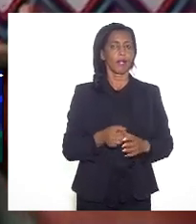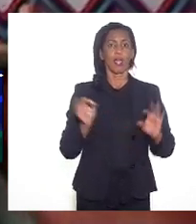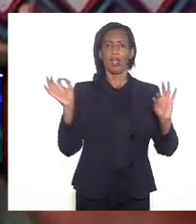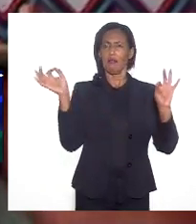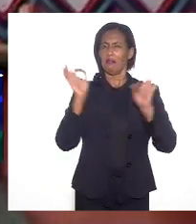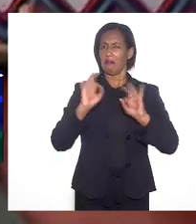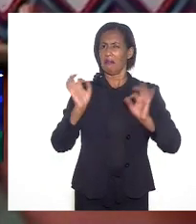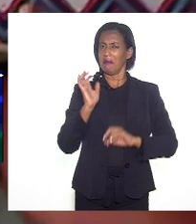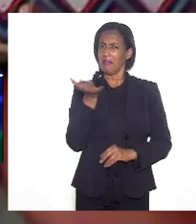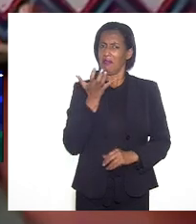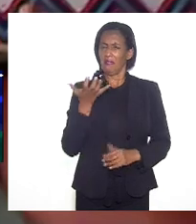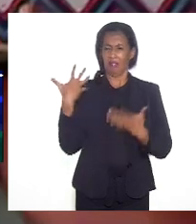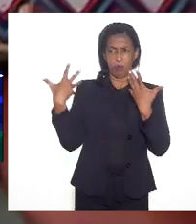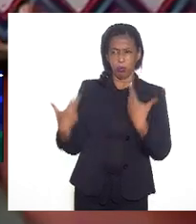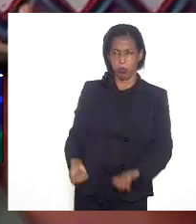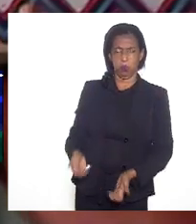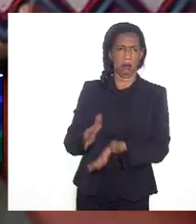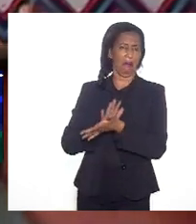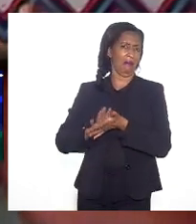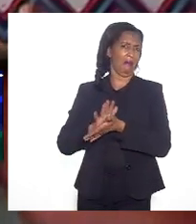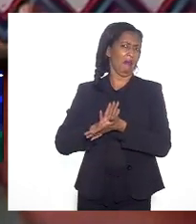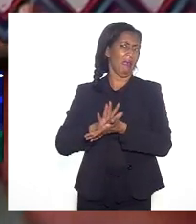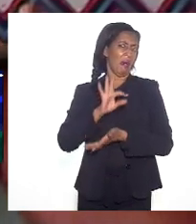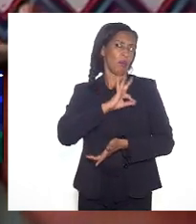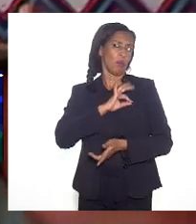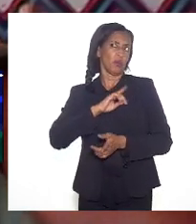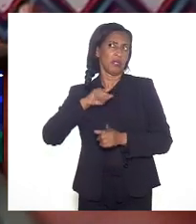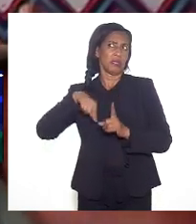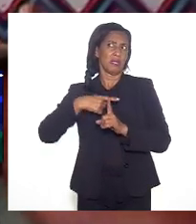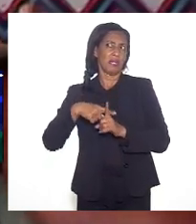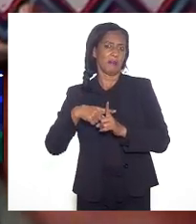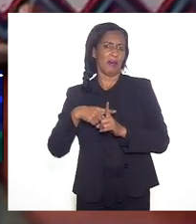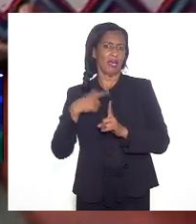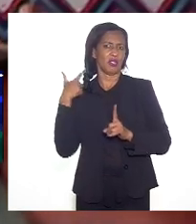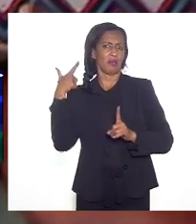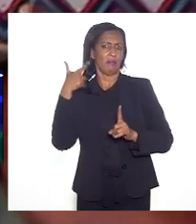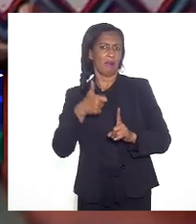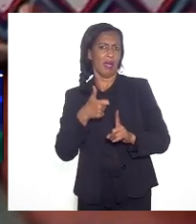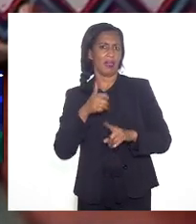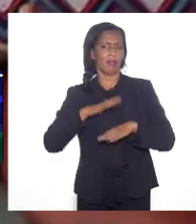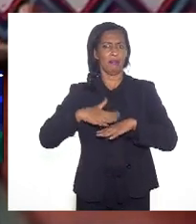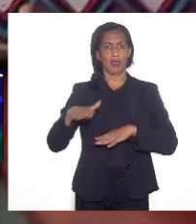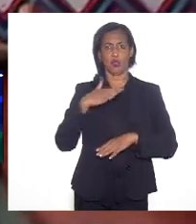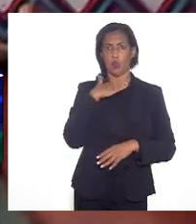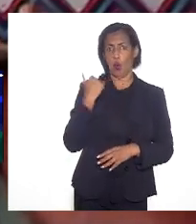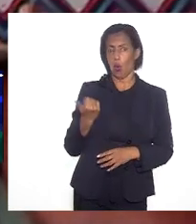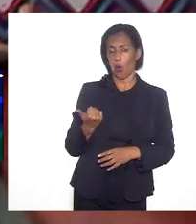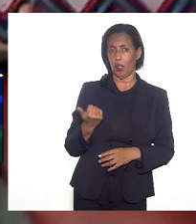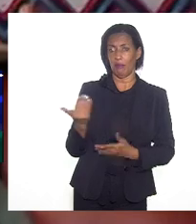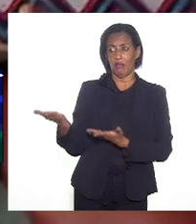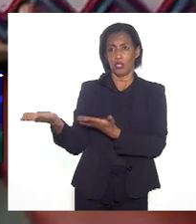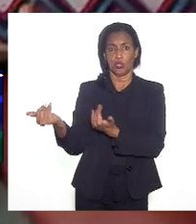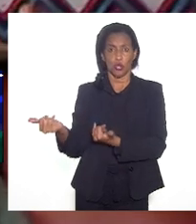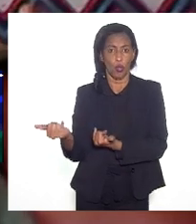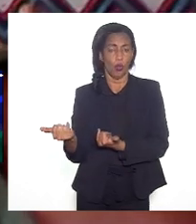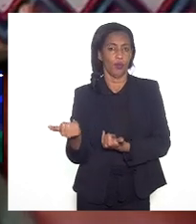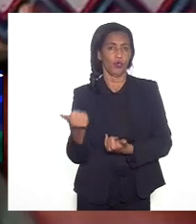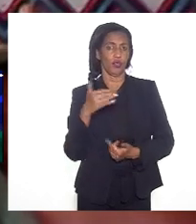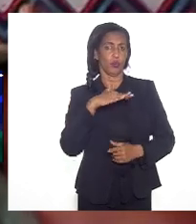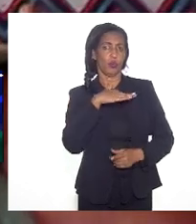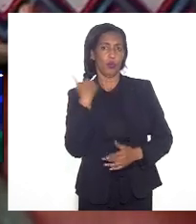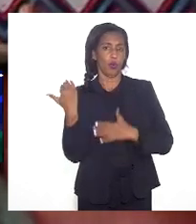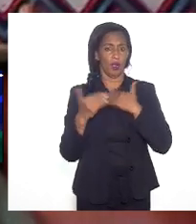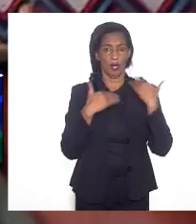Ninguém quer conviver mais com isso. A polícia que mais mata e mais morre, a juventude que continua morrendo e a população negra sendo relegada